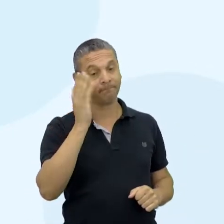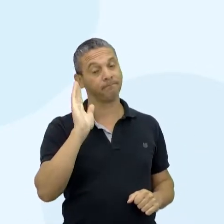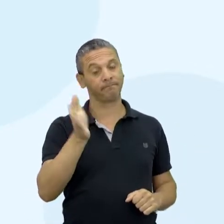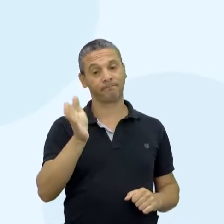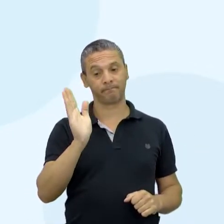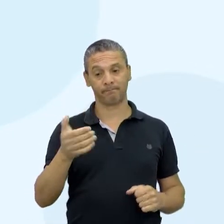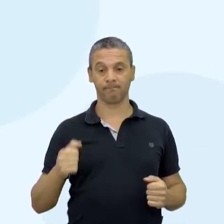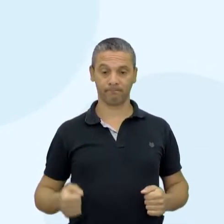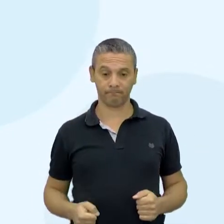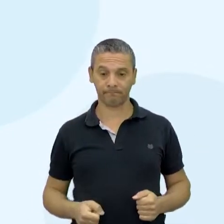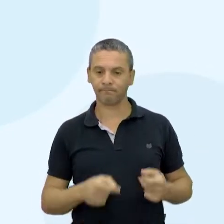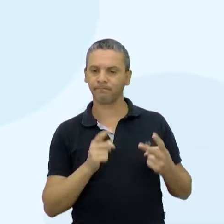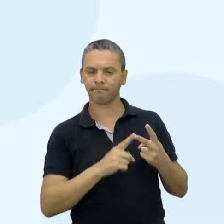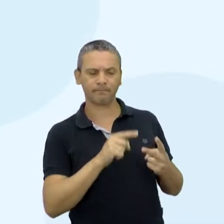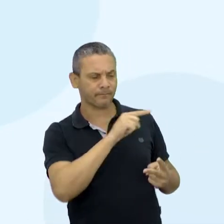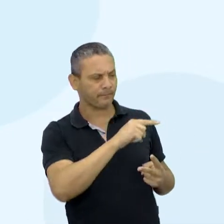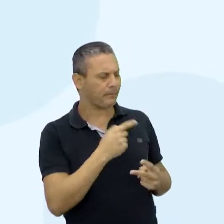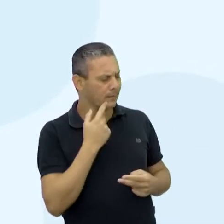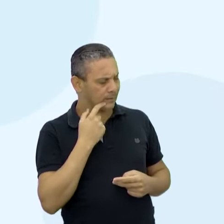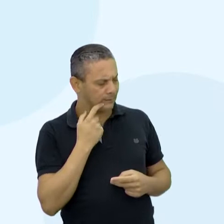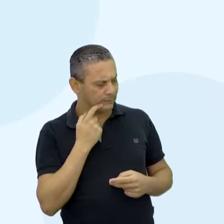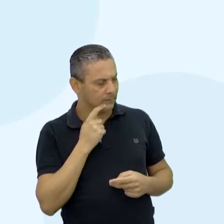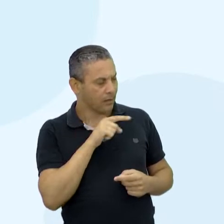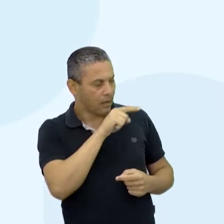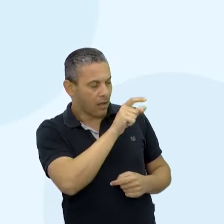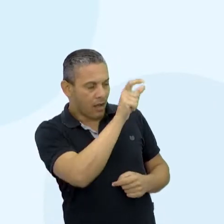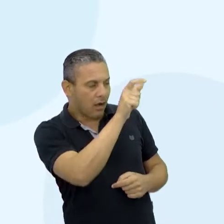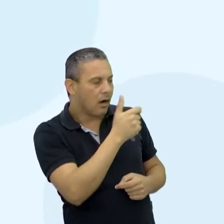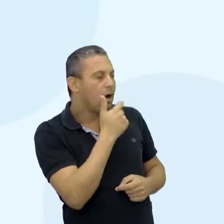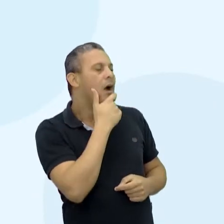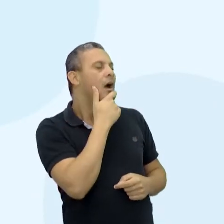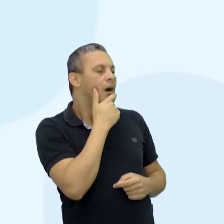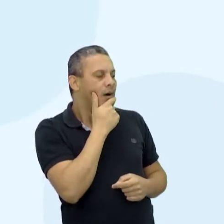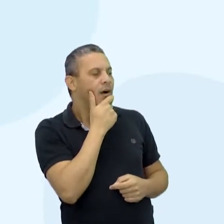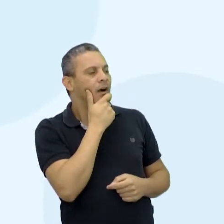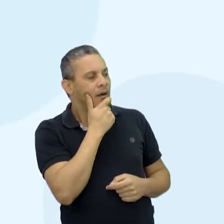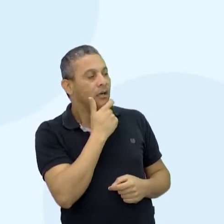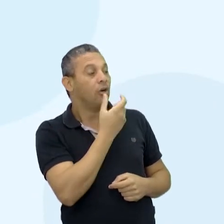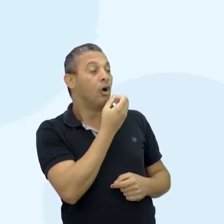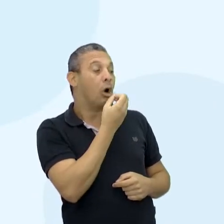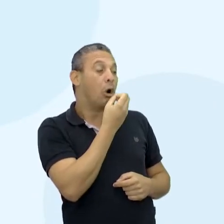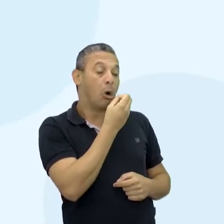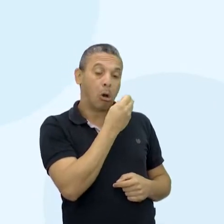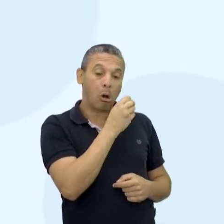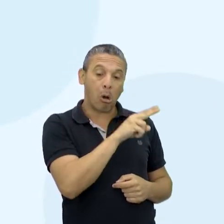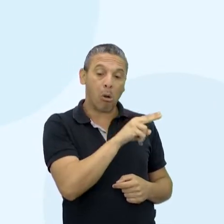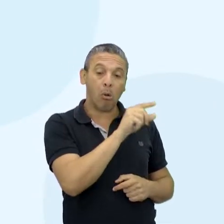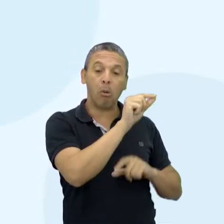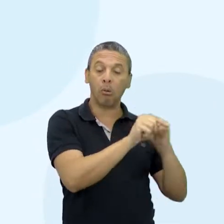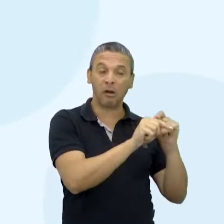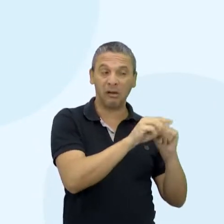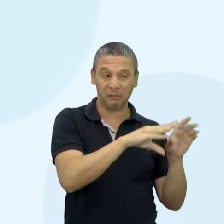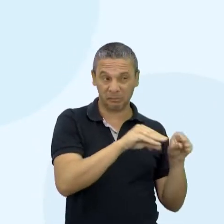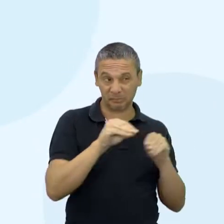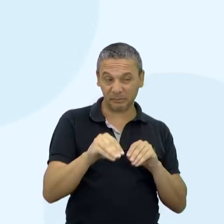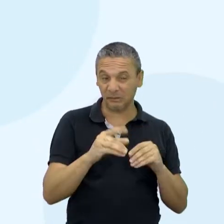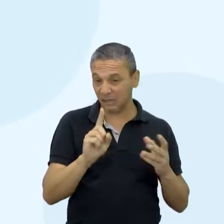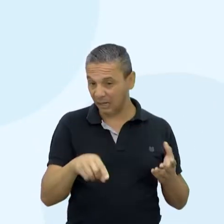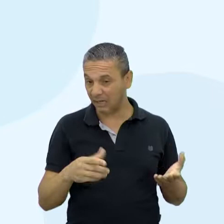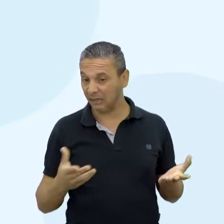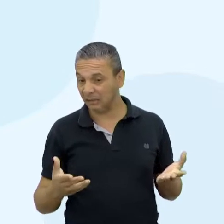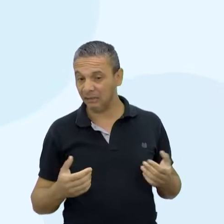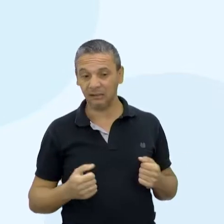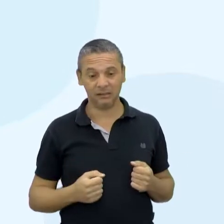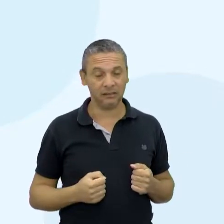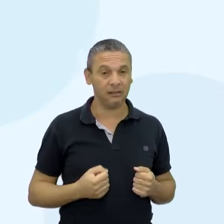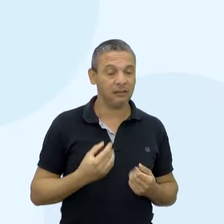aqui para vocês. Ele se inspirou em que ou em quem ou em tal obra? É plágio, né? Então, o que